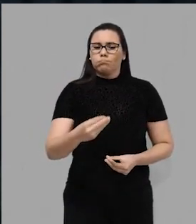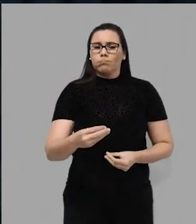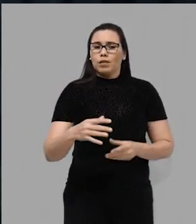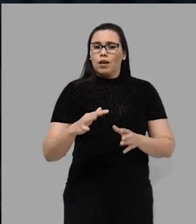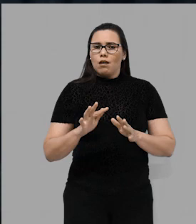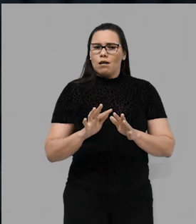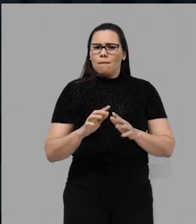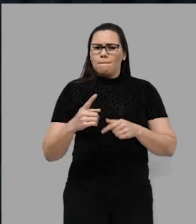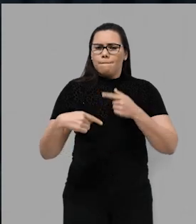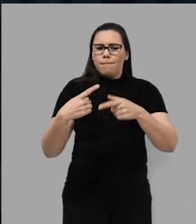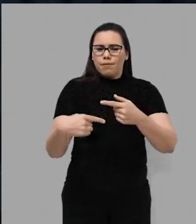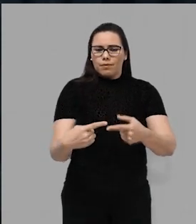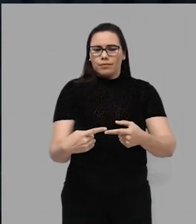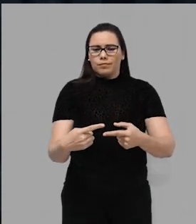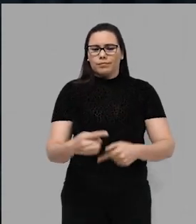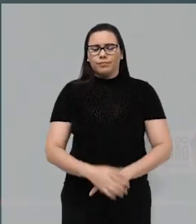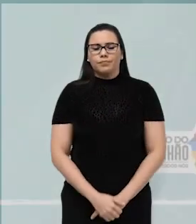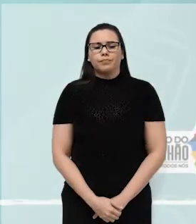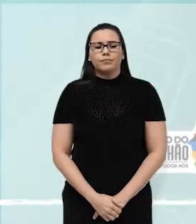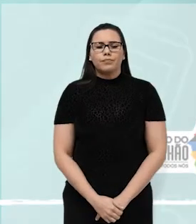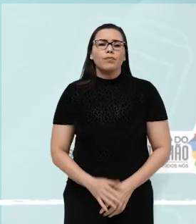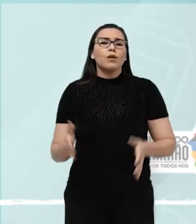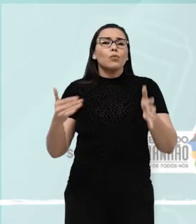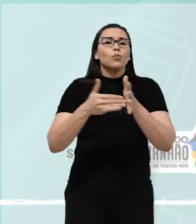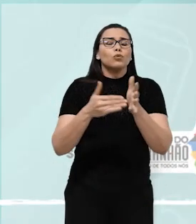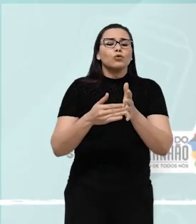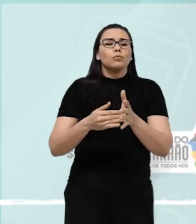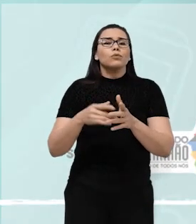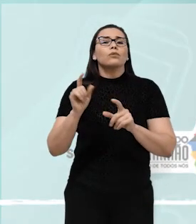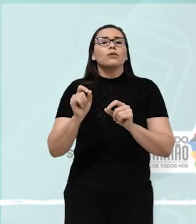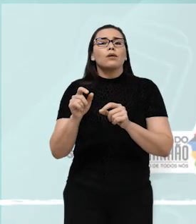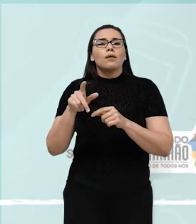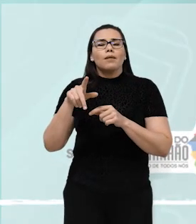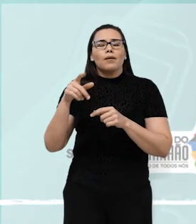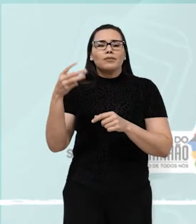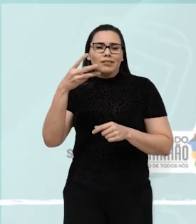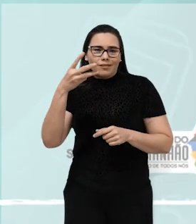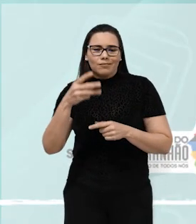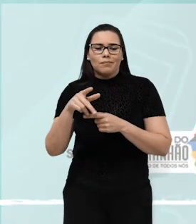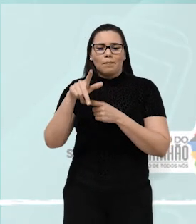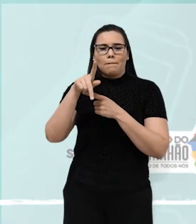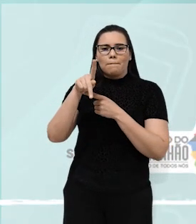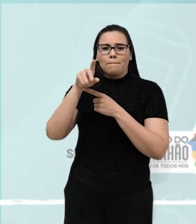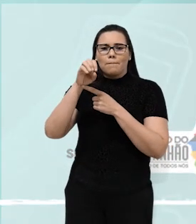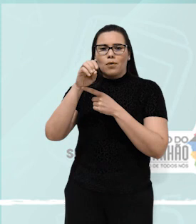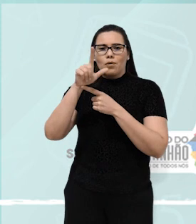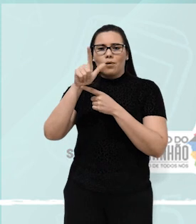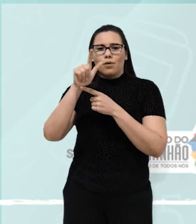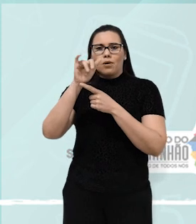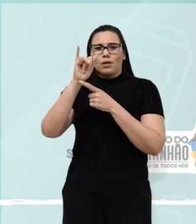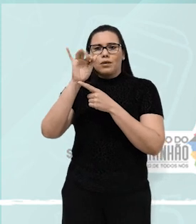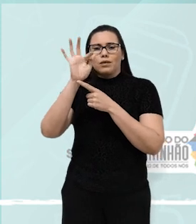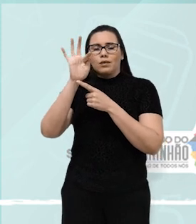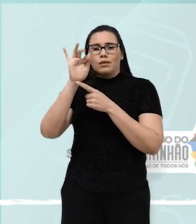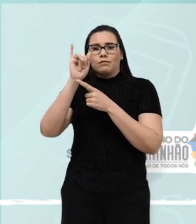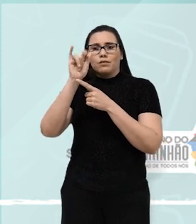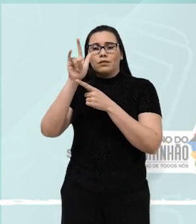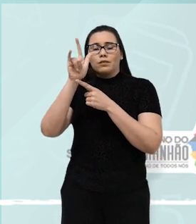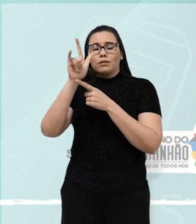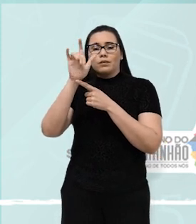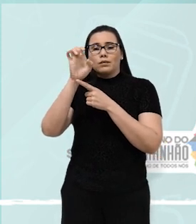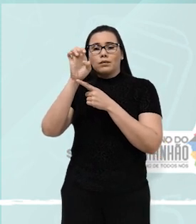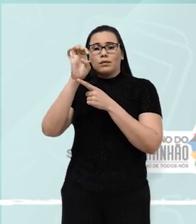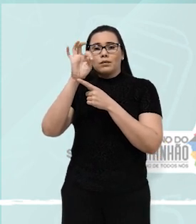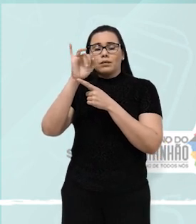última forma de agrupamento é o grupo polifilético. É um grupo que não contém um